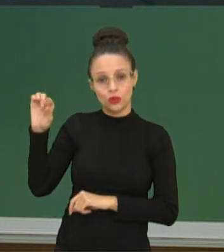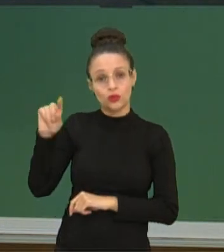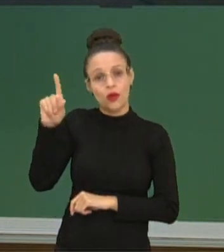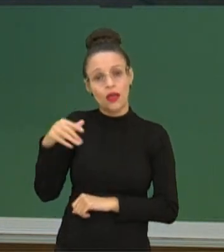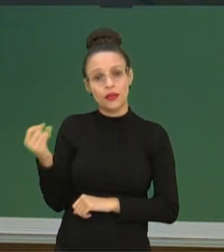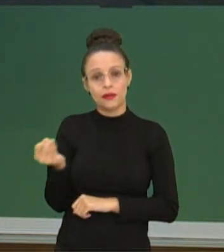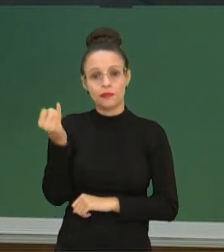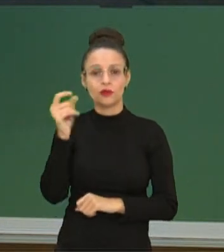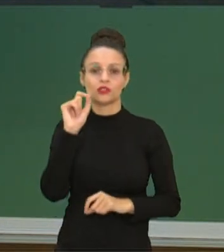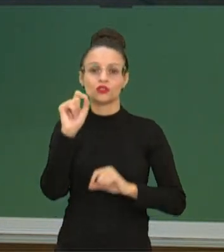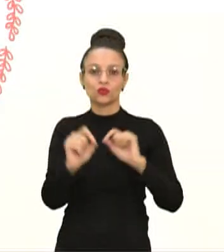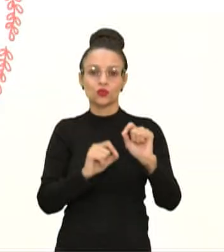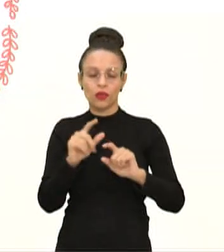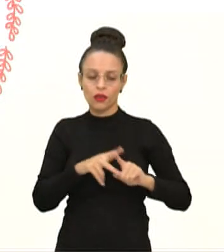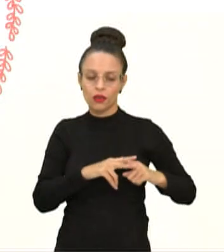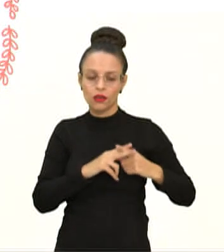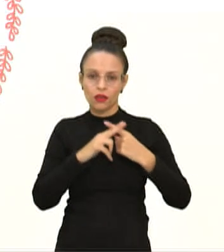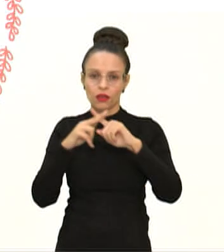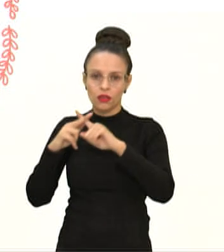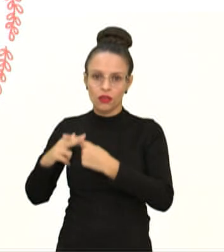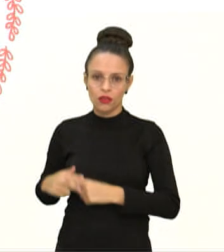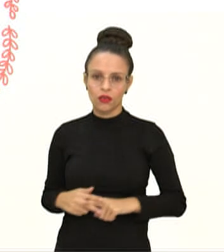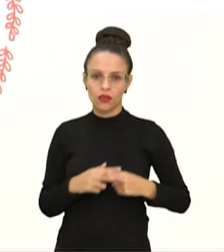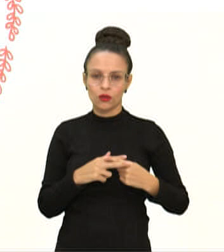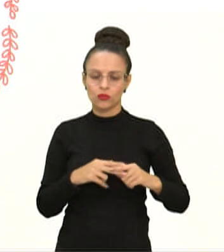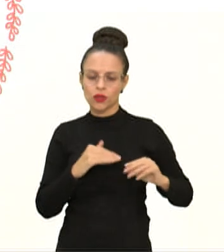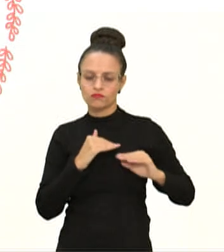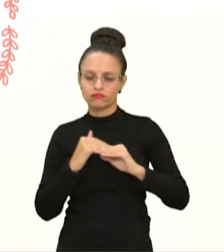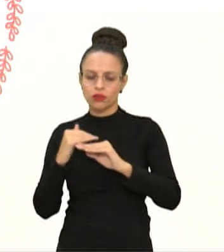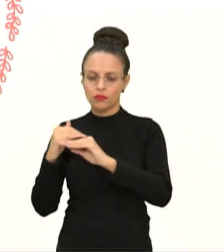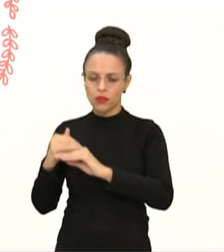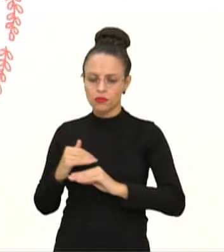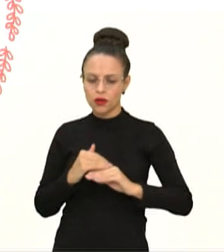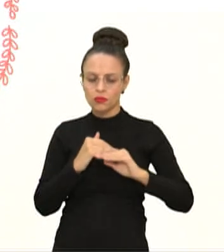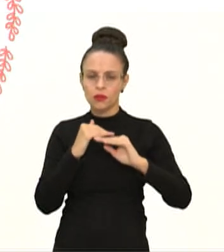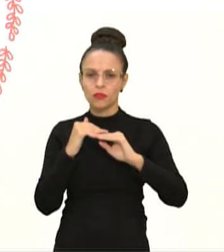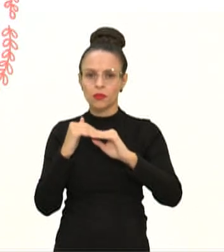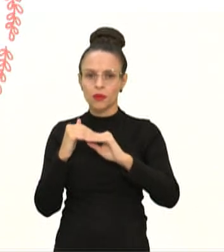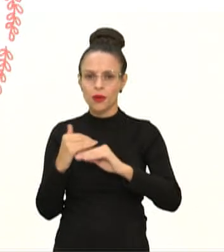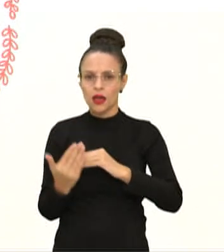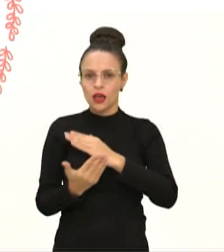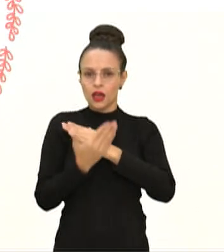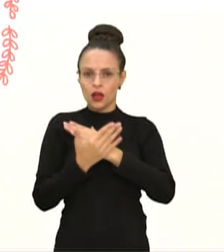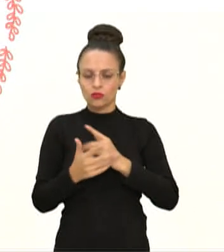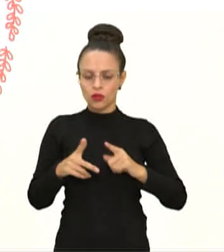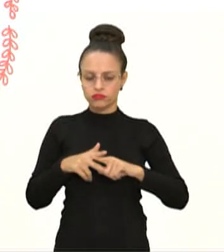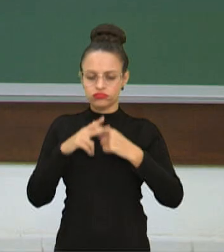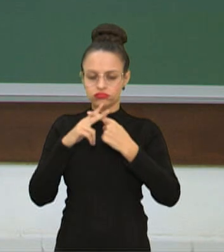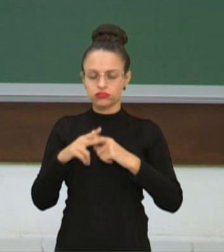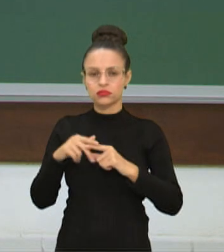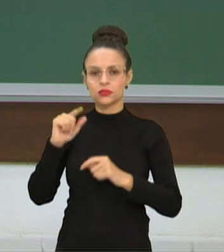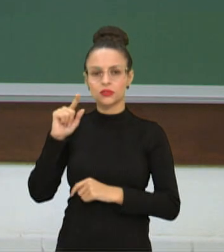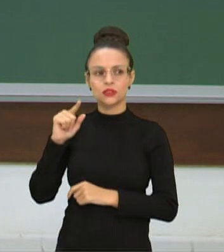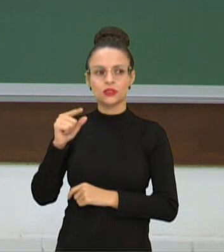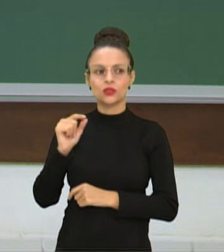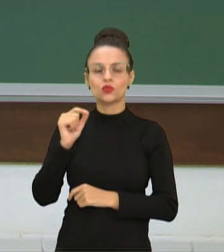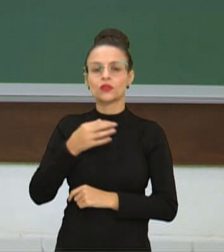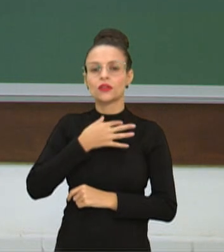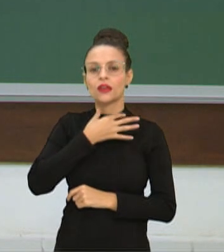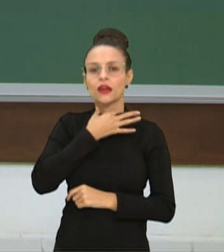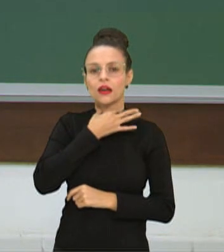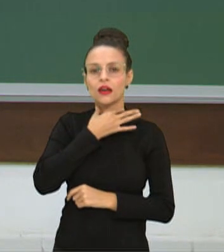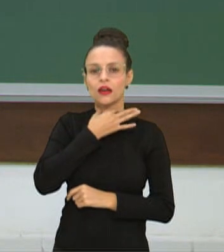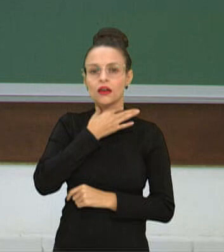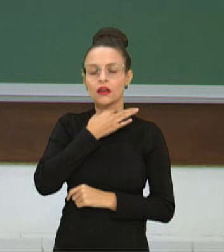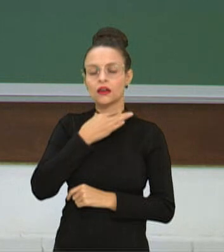importante. Ele vai regular o funcionamento da nossa glândula tireoidea. Essa glândula, ela fica aqui, na